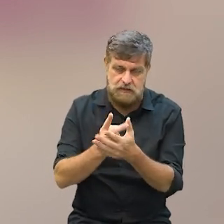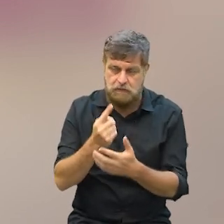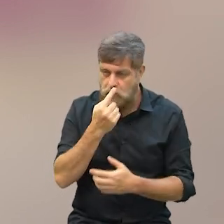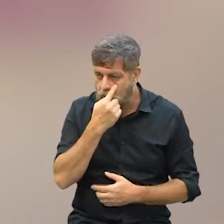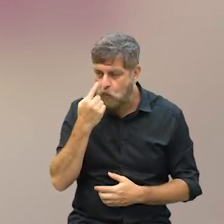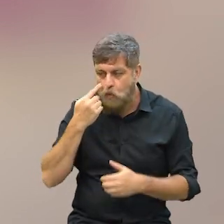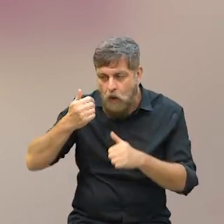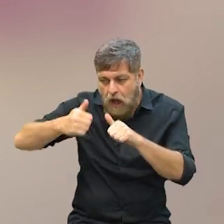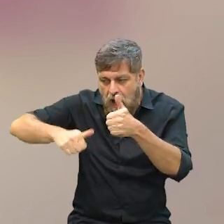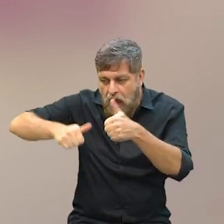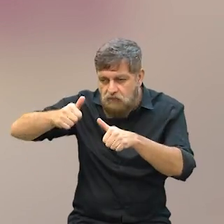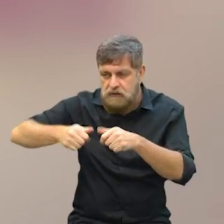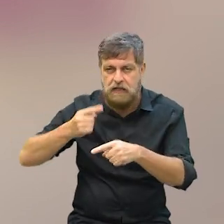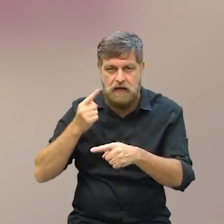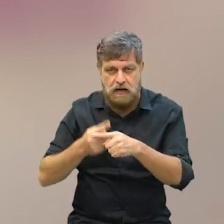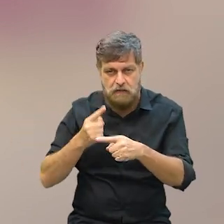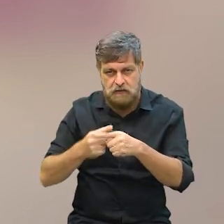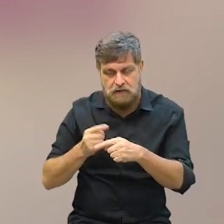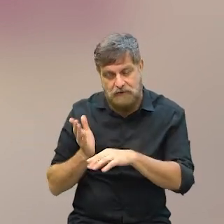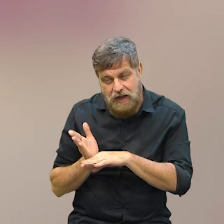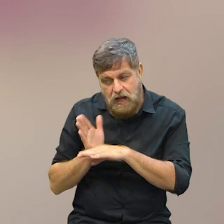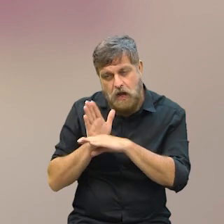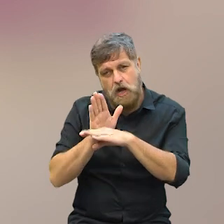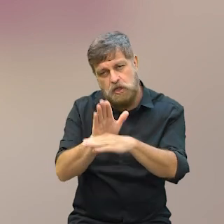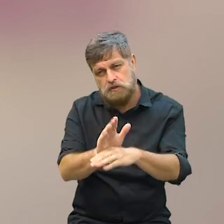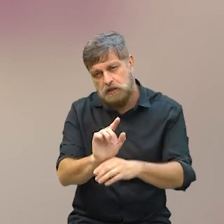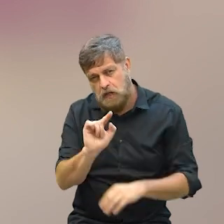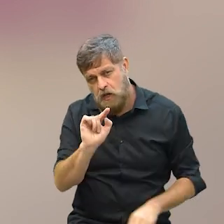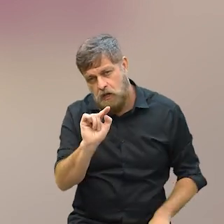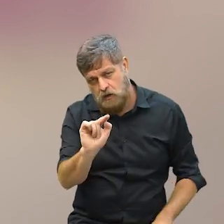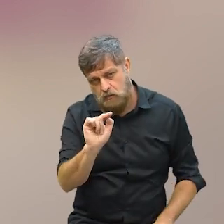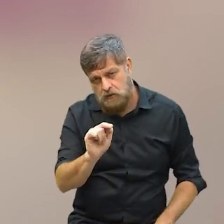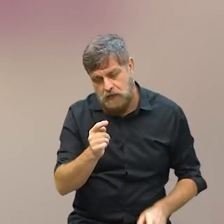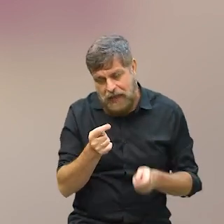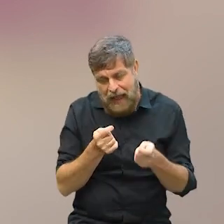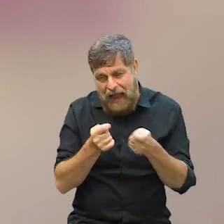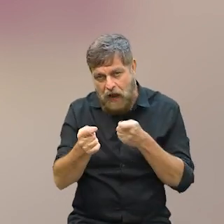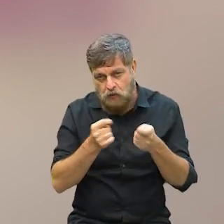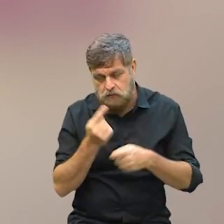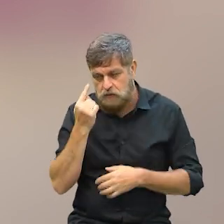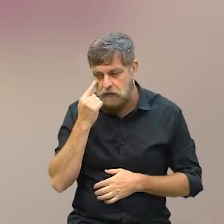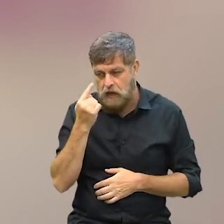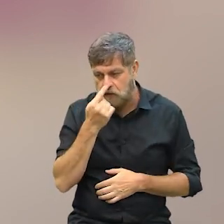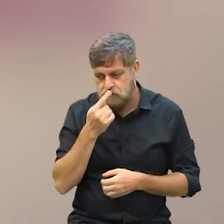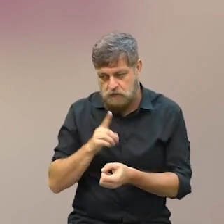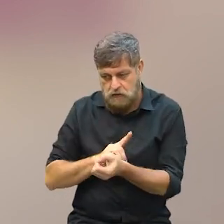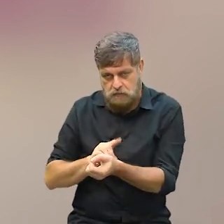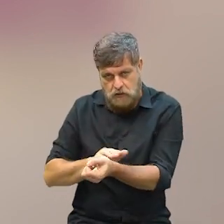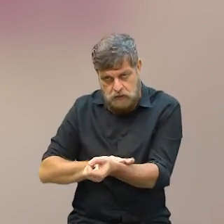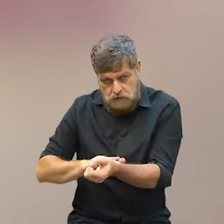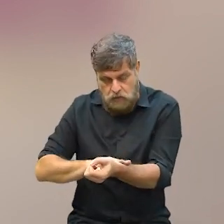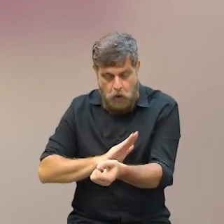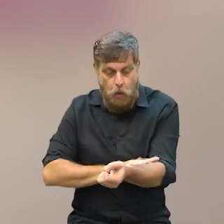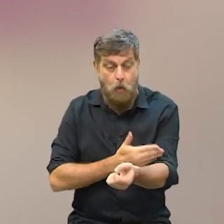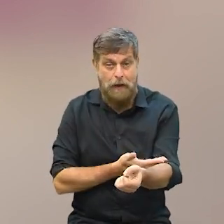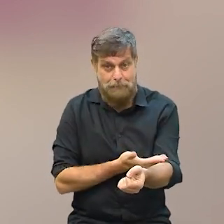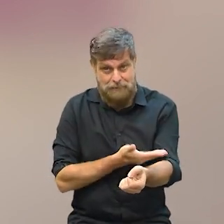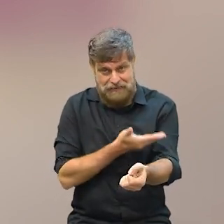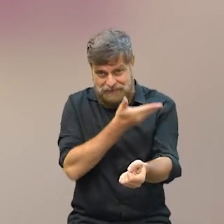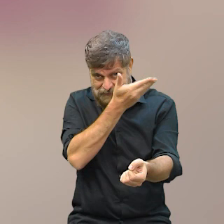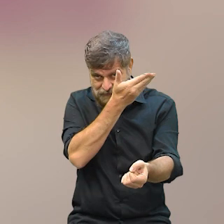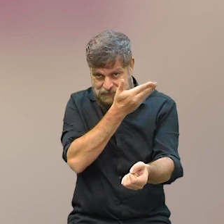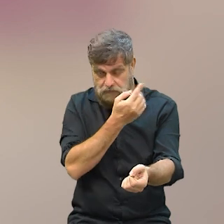do olho, porque isso vai ajudar não só, né, a controlar a retinopatia diabética ou a retinopatia